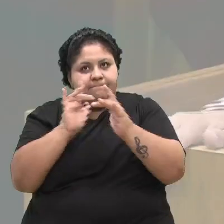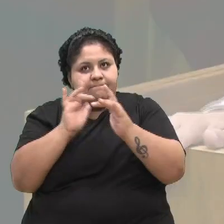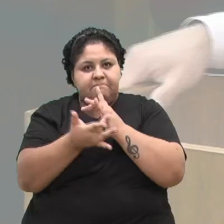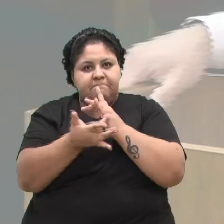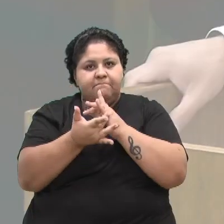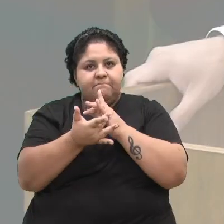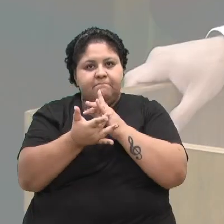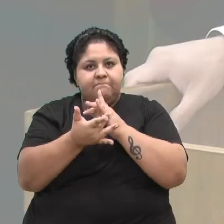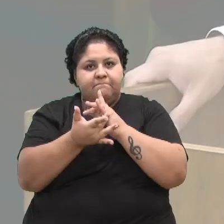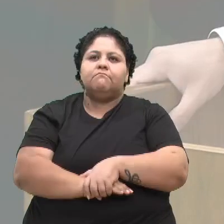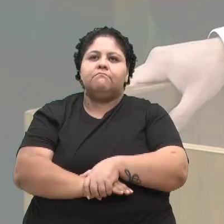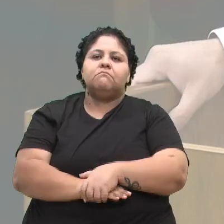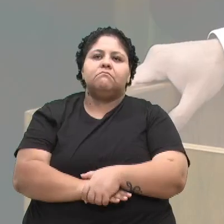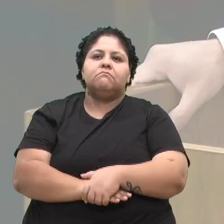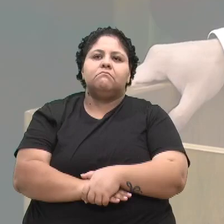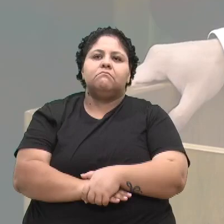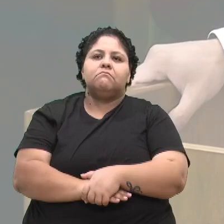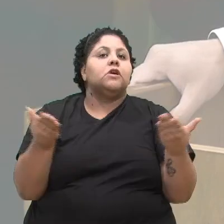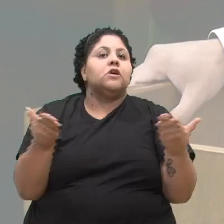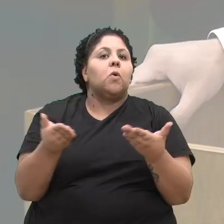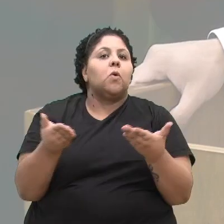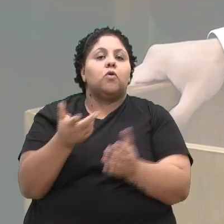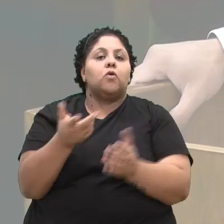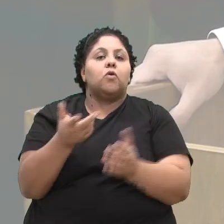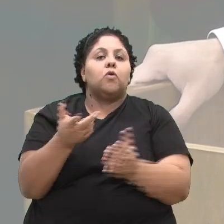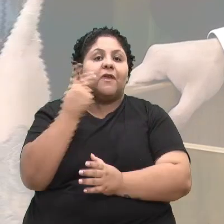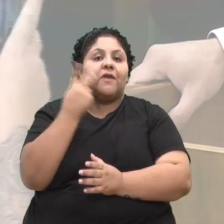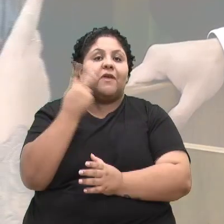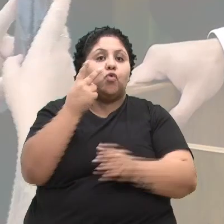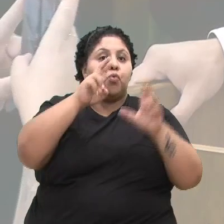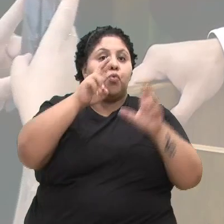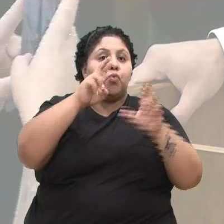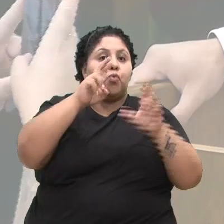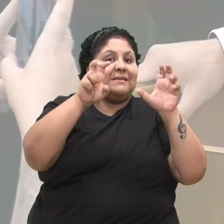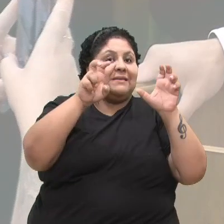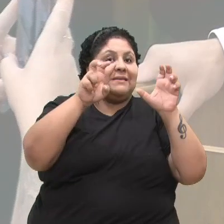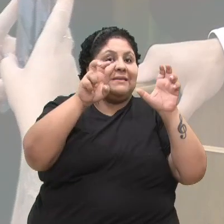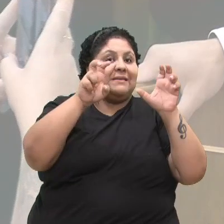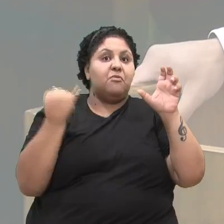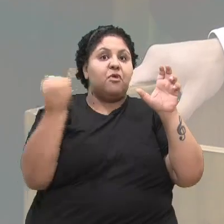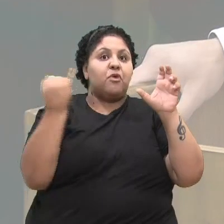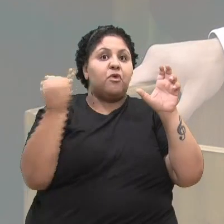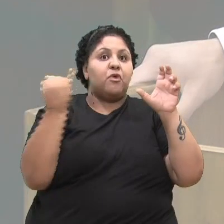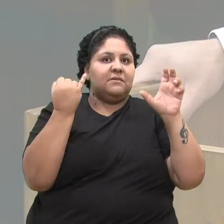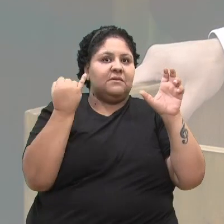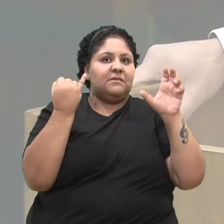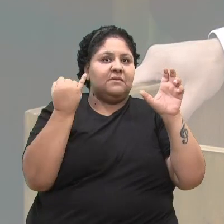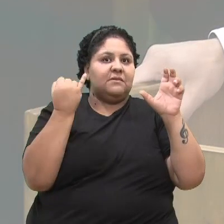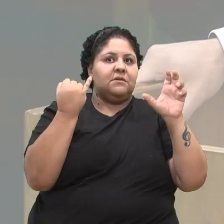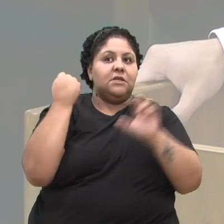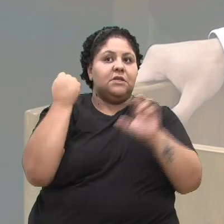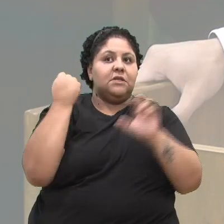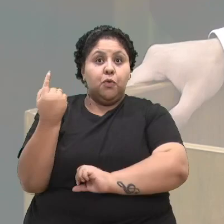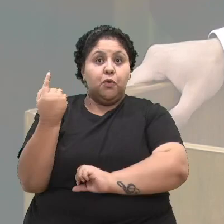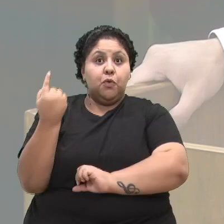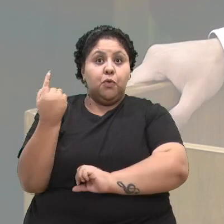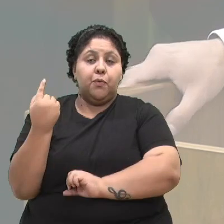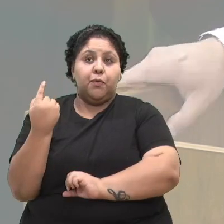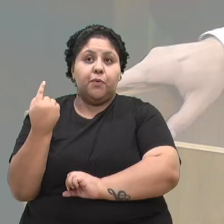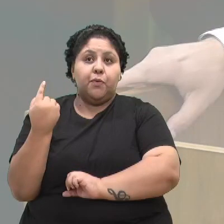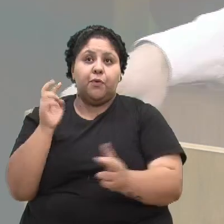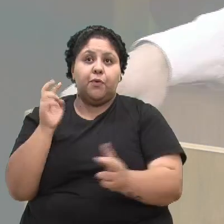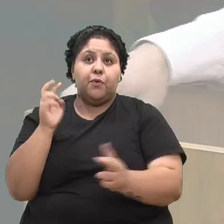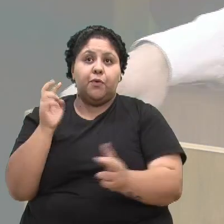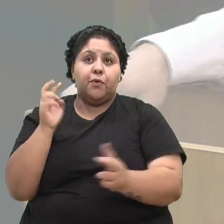sociais. Hoje trago dois temas de extrema importância e um deles é referente a